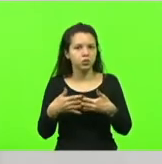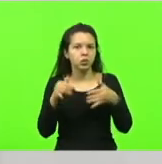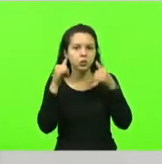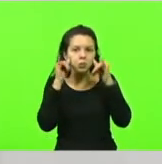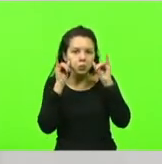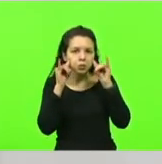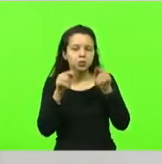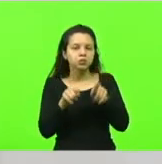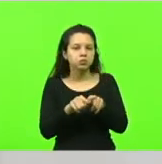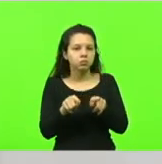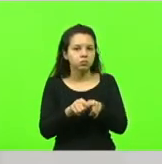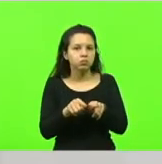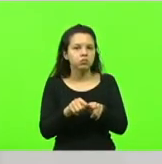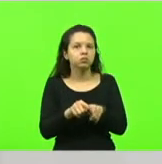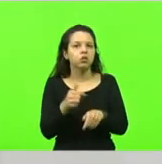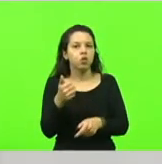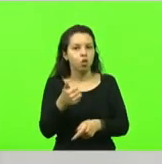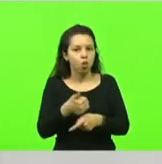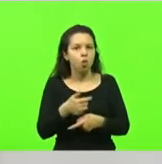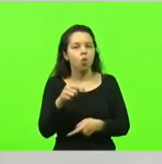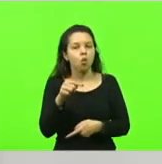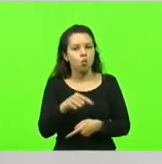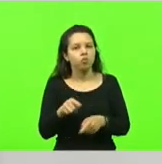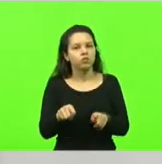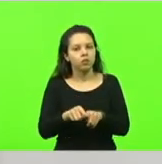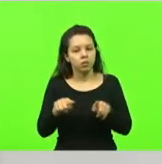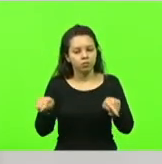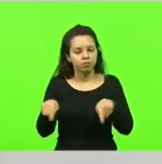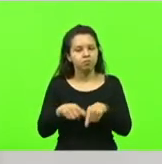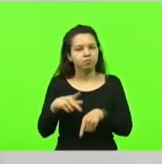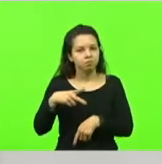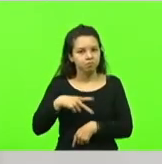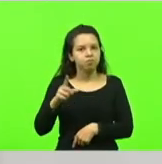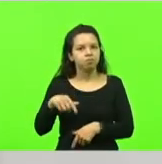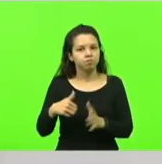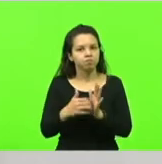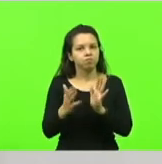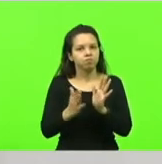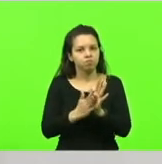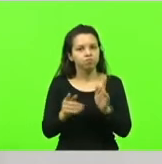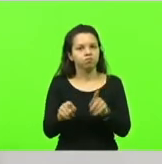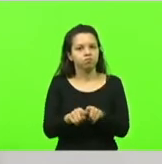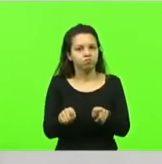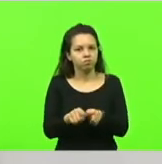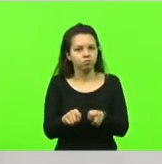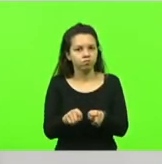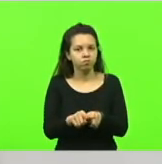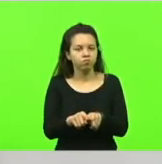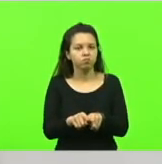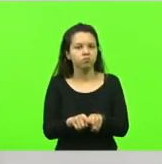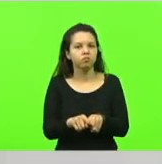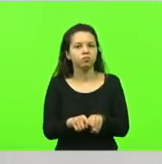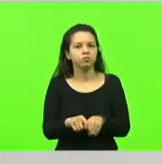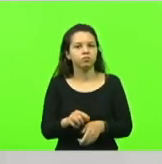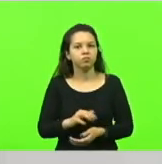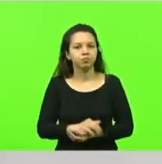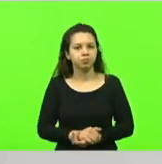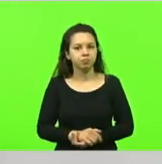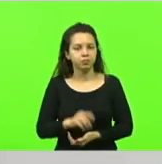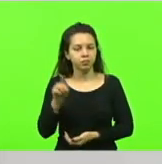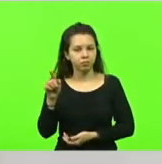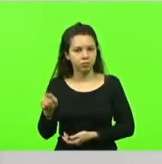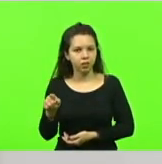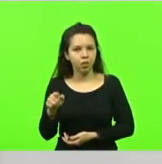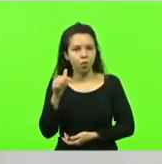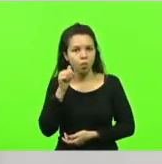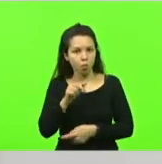se for numa propriedade privada, multa aquele cidadão lá também. E aí tinha um dispositivo que as protetoras me solicitaram que